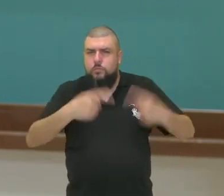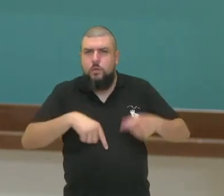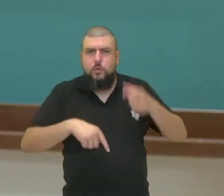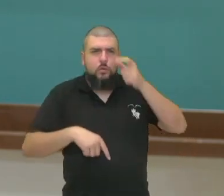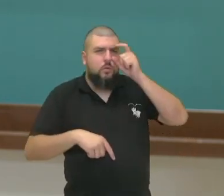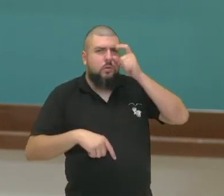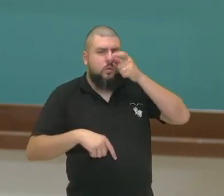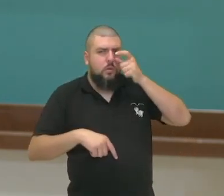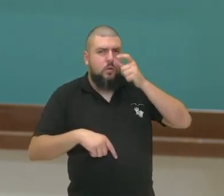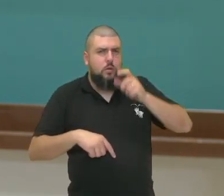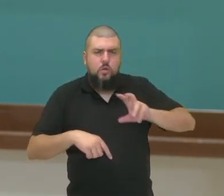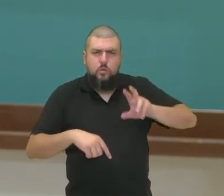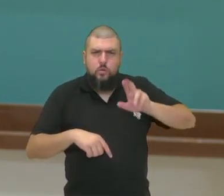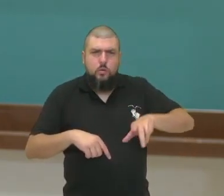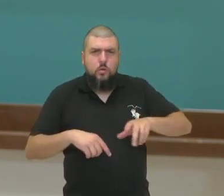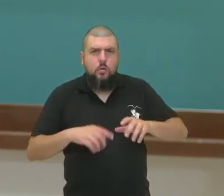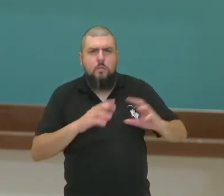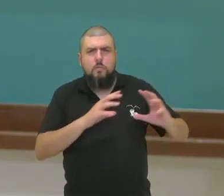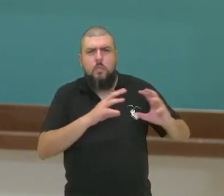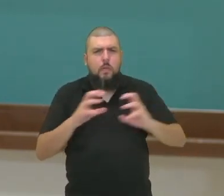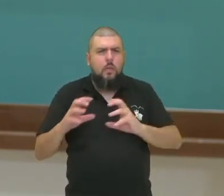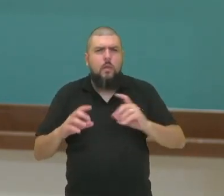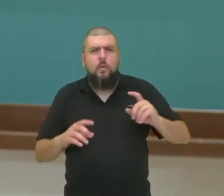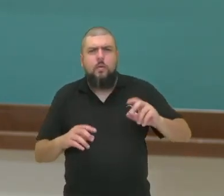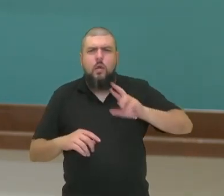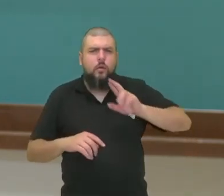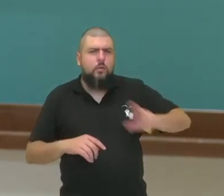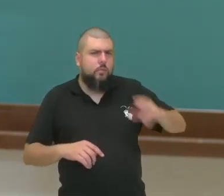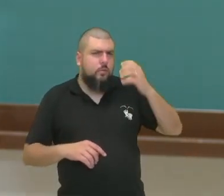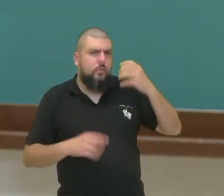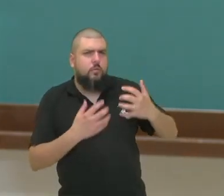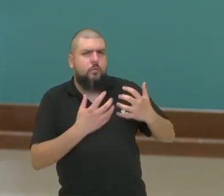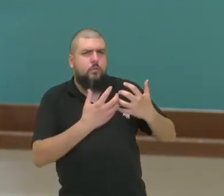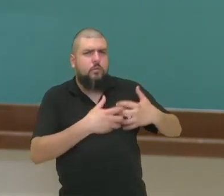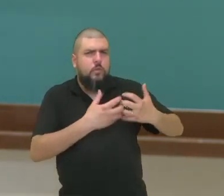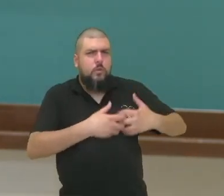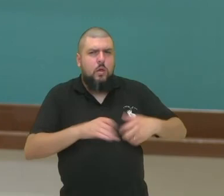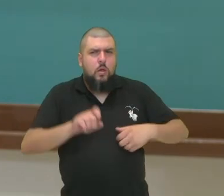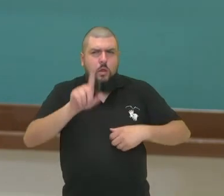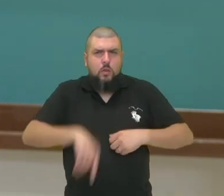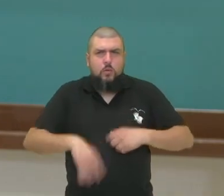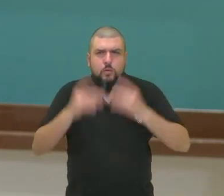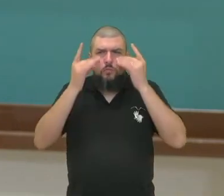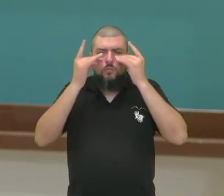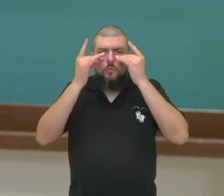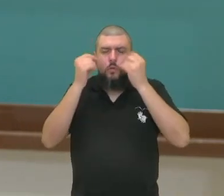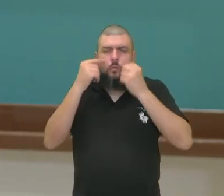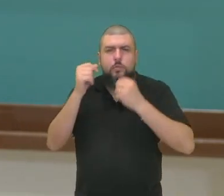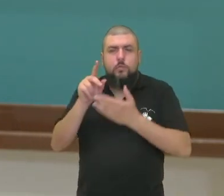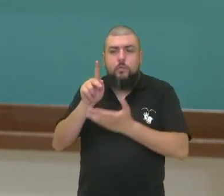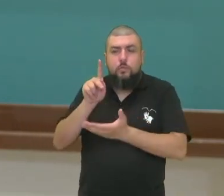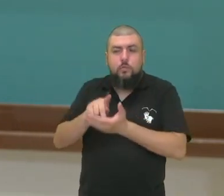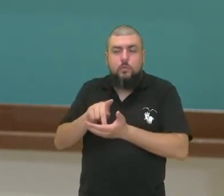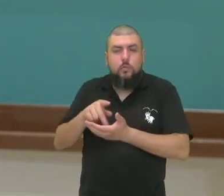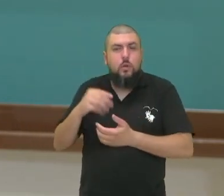razão o quê? Não é pela razão que a gente alcança conhecimentos seguros, é pela realidade palpável,